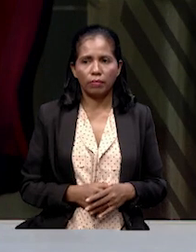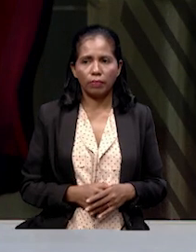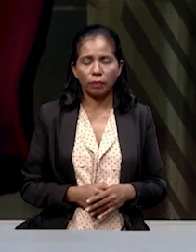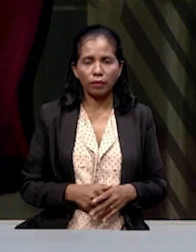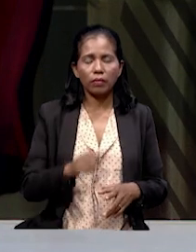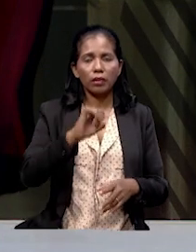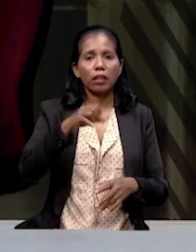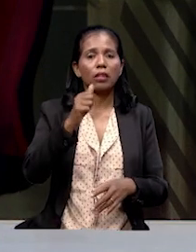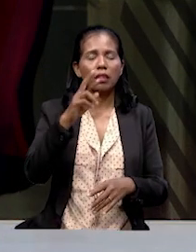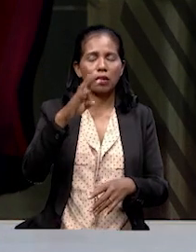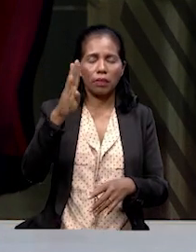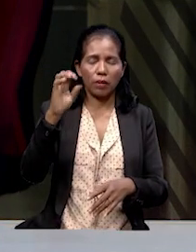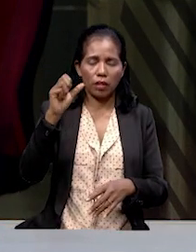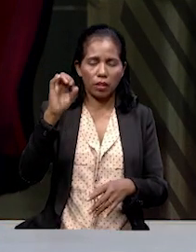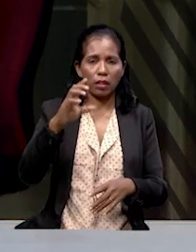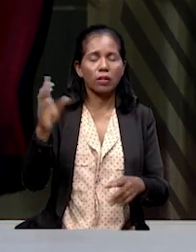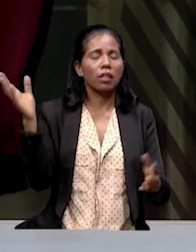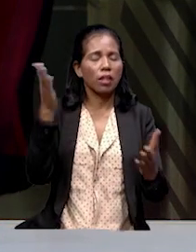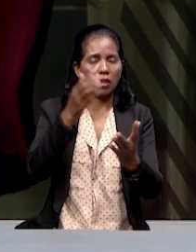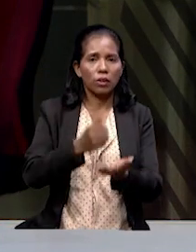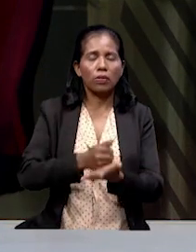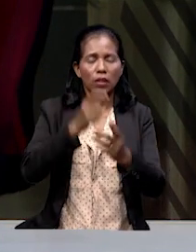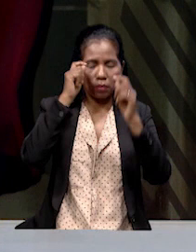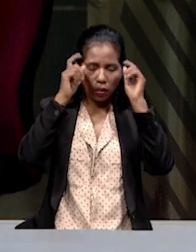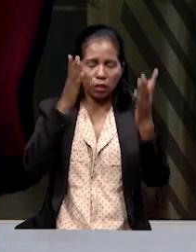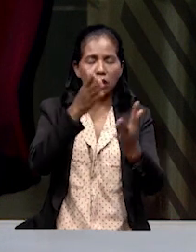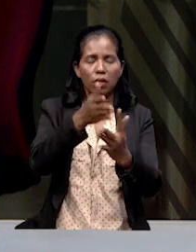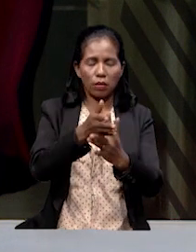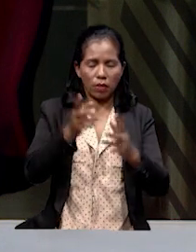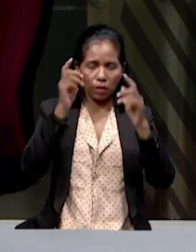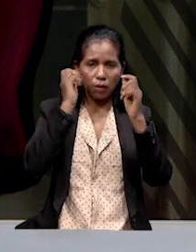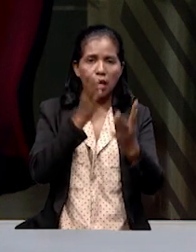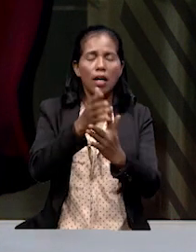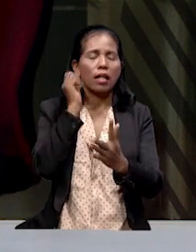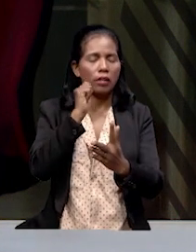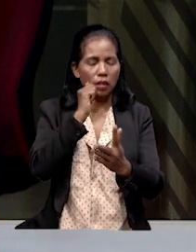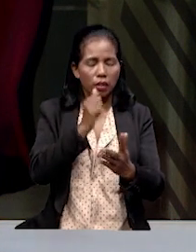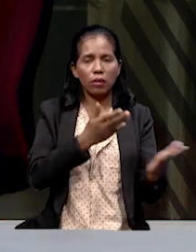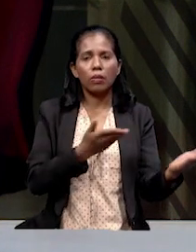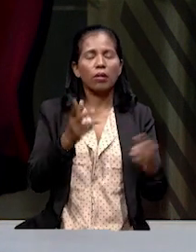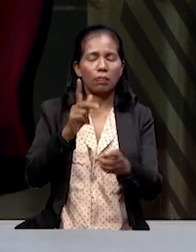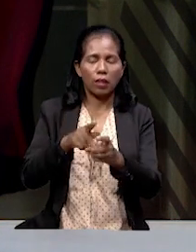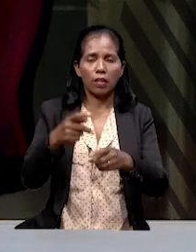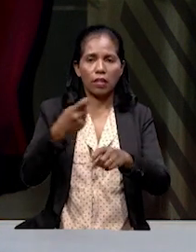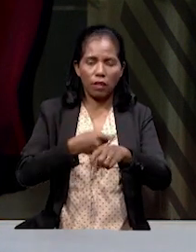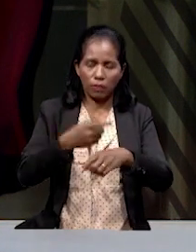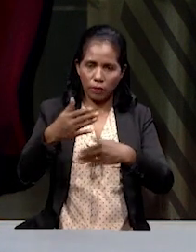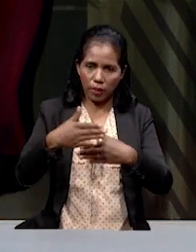Azerbaijan se pe Timor-Leste ne adezion bazian, noi investe ho di dada grite sunrise e tempo basic.